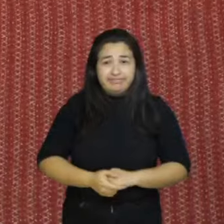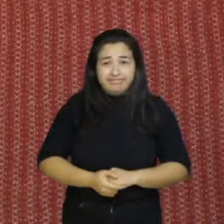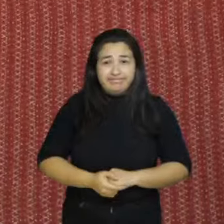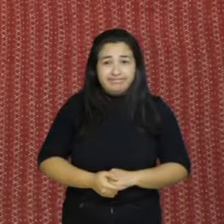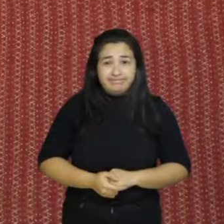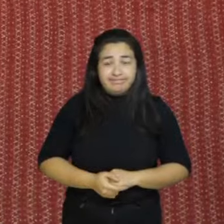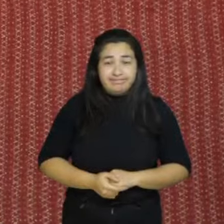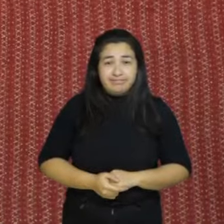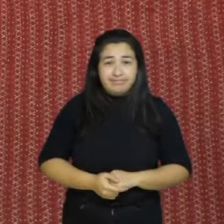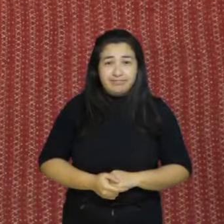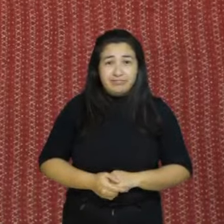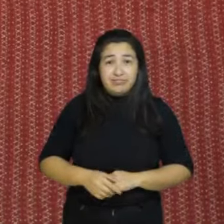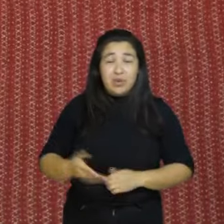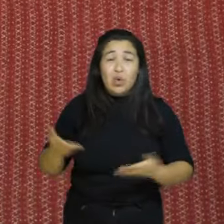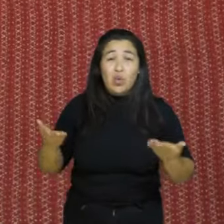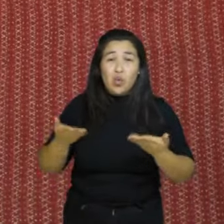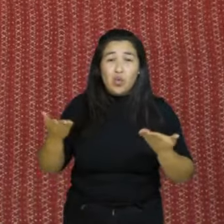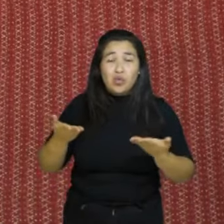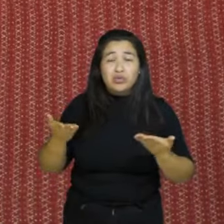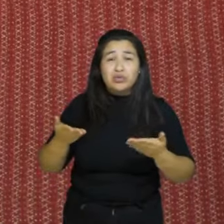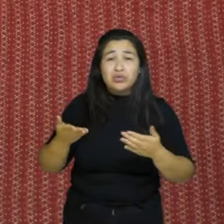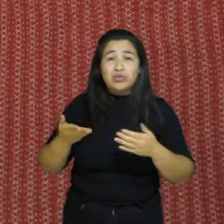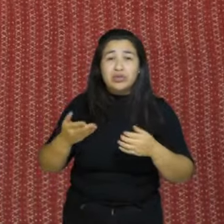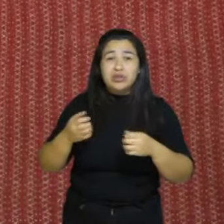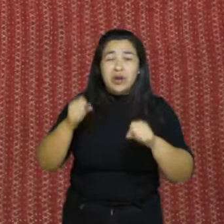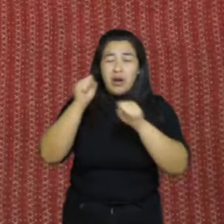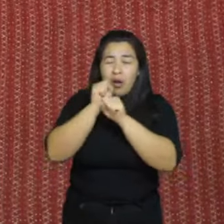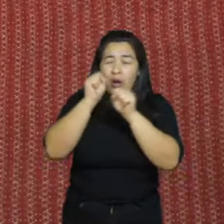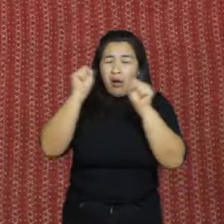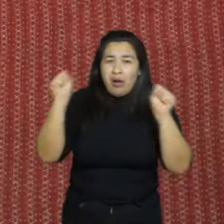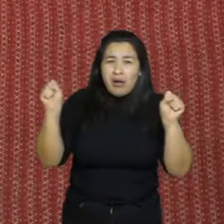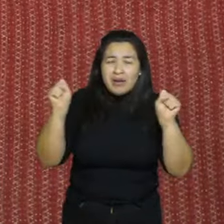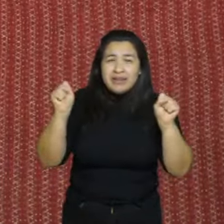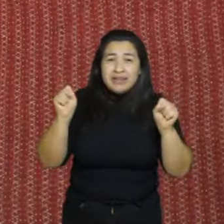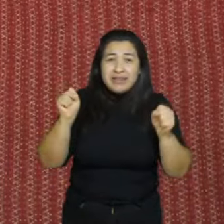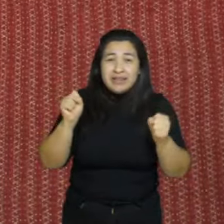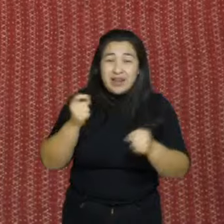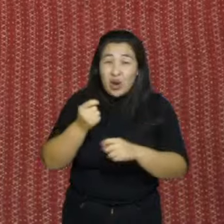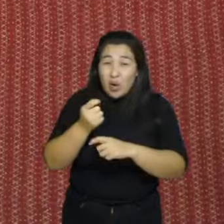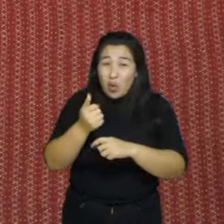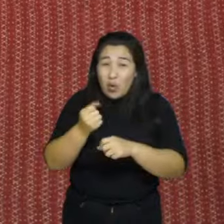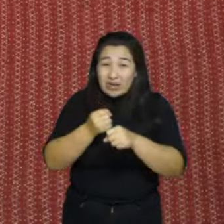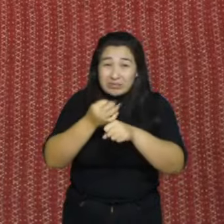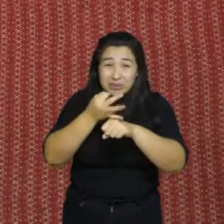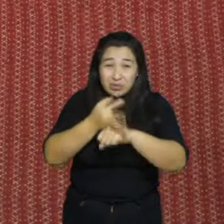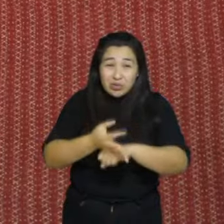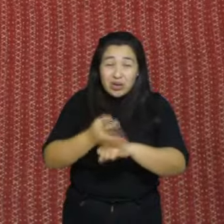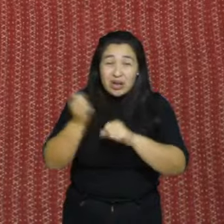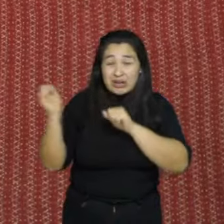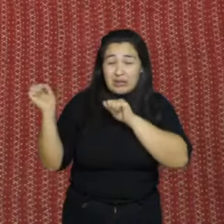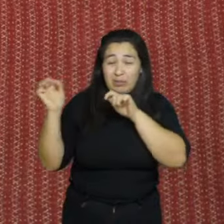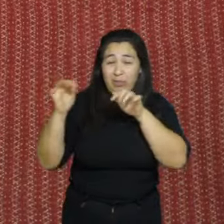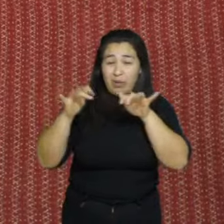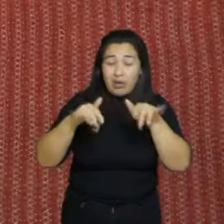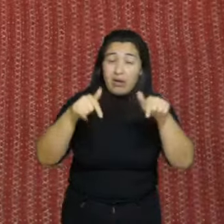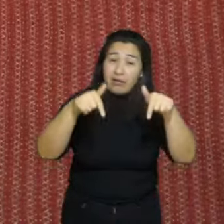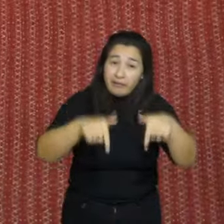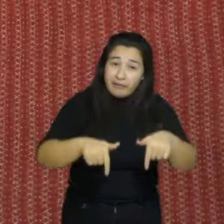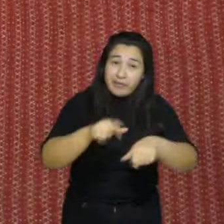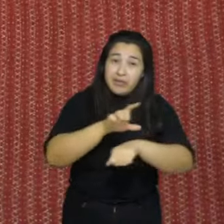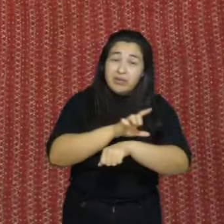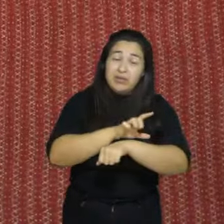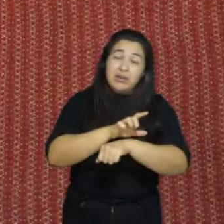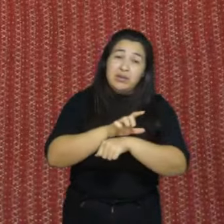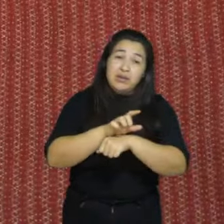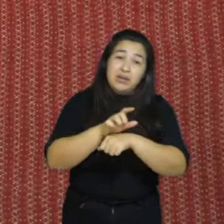Deputado Saíram cedo hoje de lajes para vi até aqui agradecer o vereador Éder que os acompanha também e que a gente